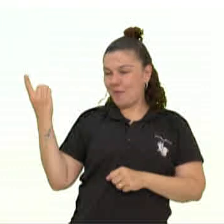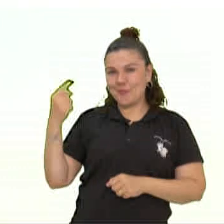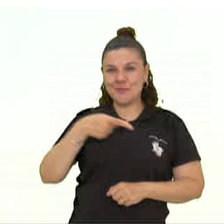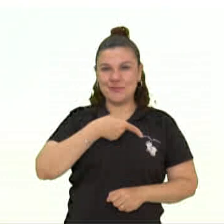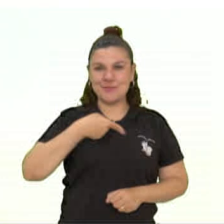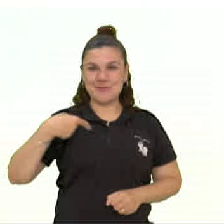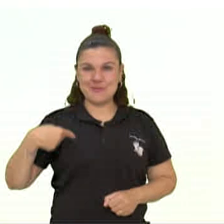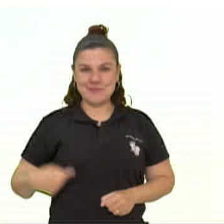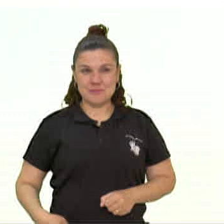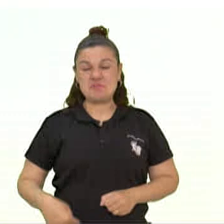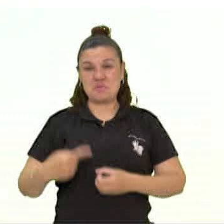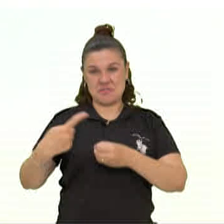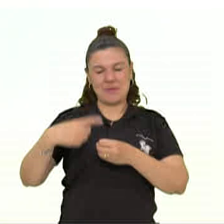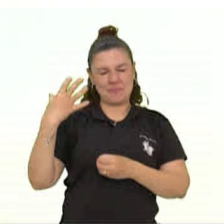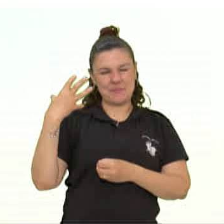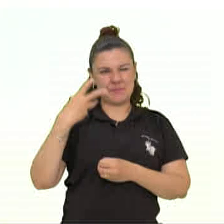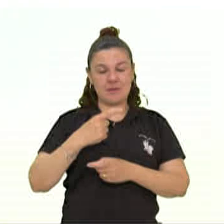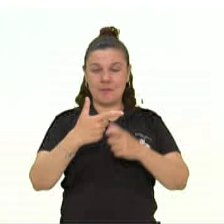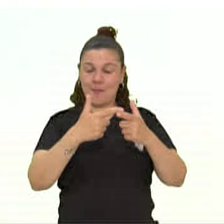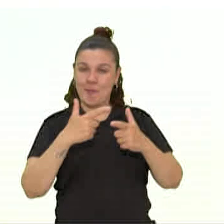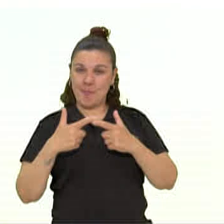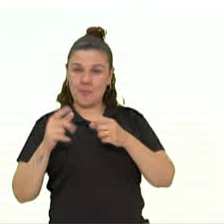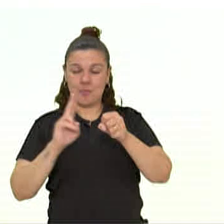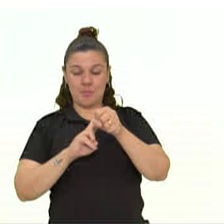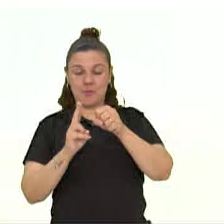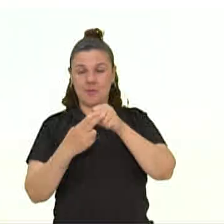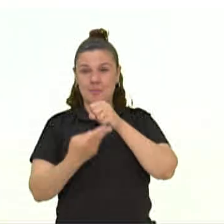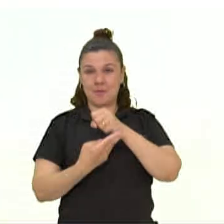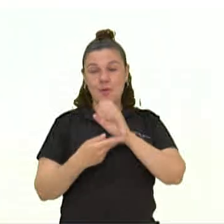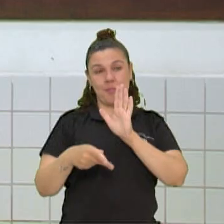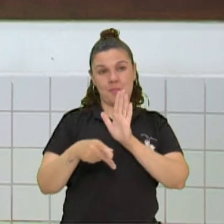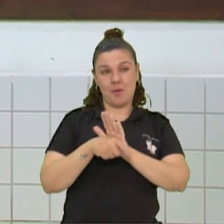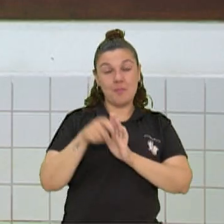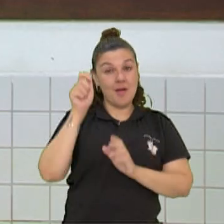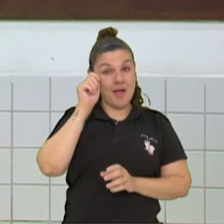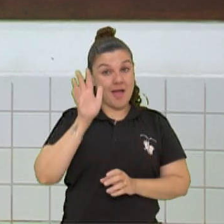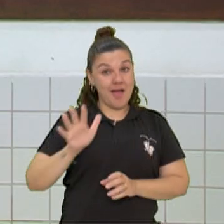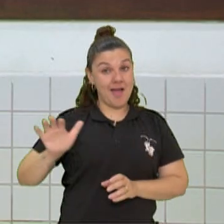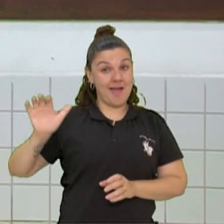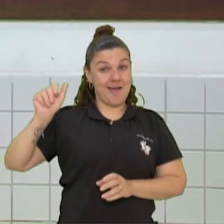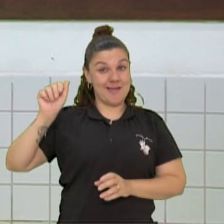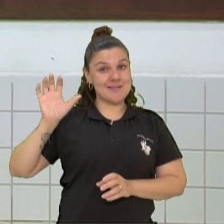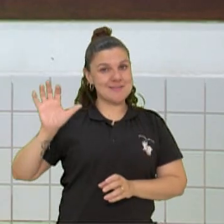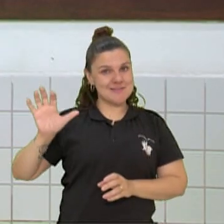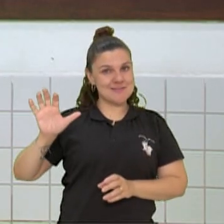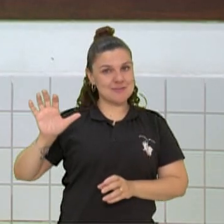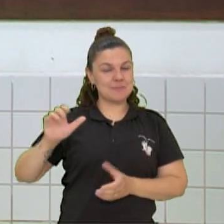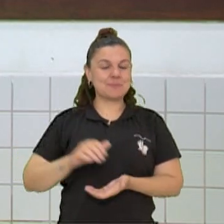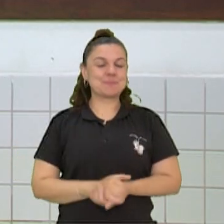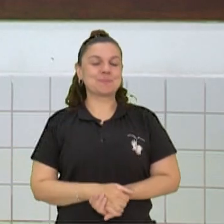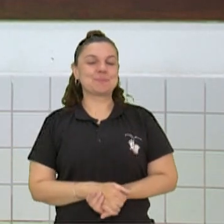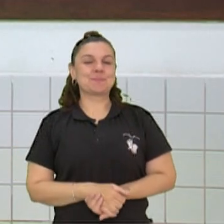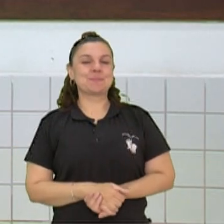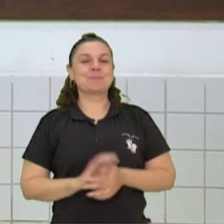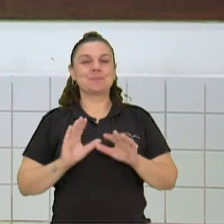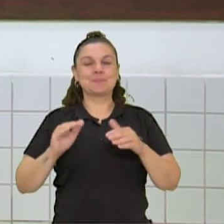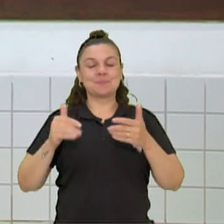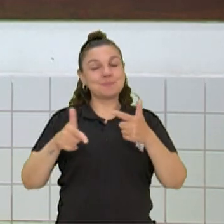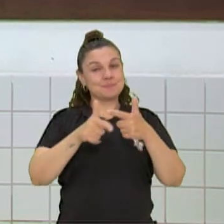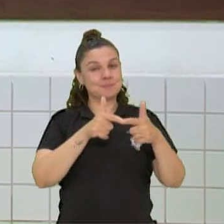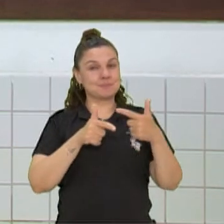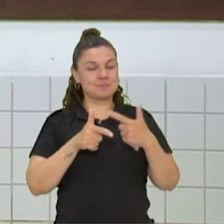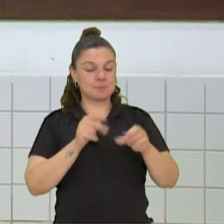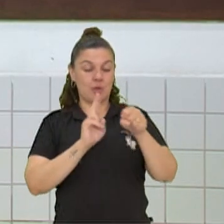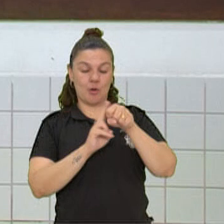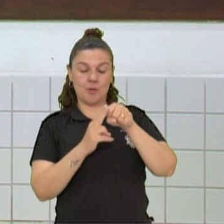uma cidade muito bonita, né? Problemas urbanos no continente asiático. Só para vocês terem uma ideia, os problemas